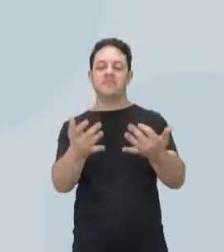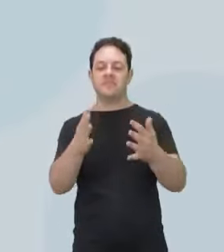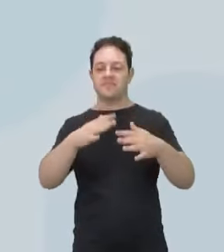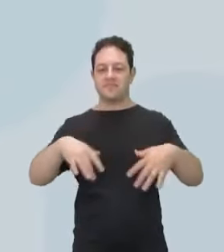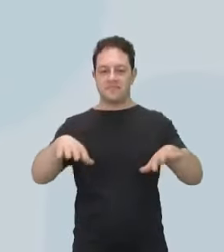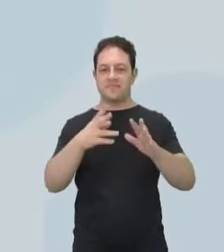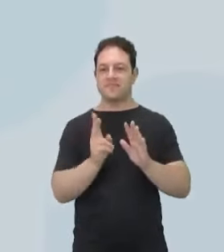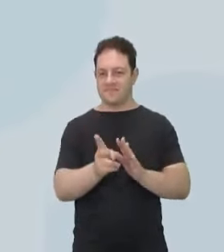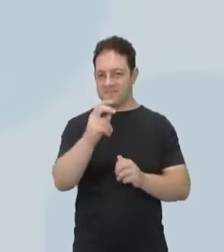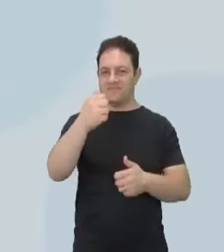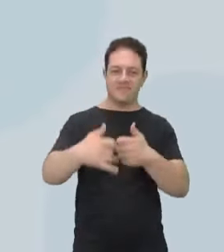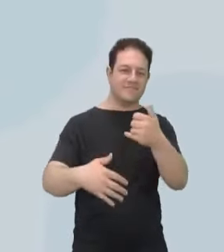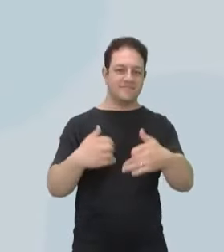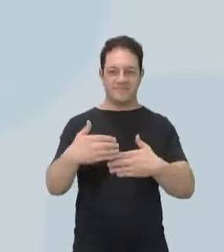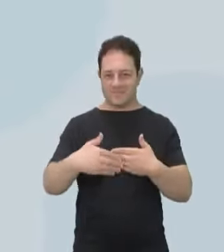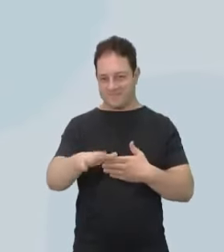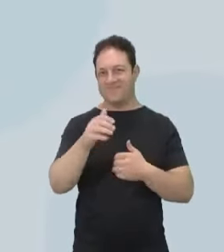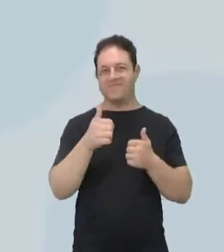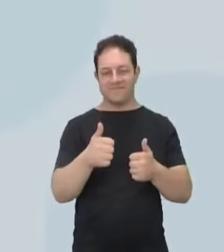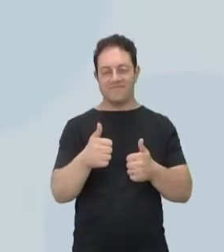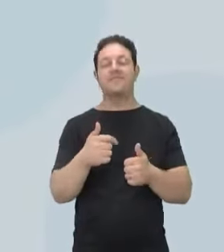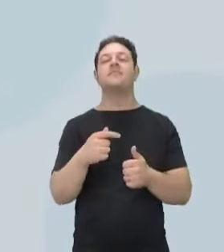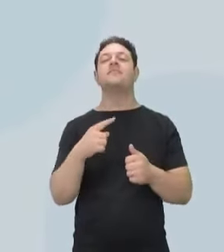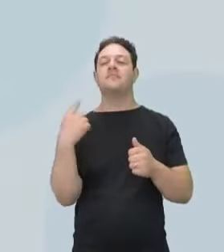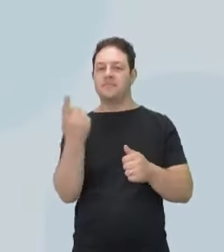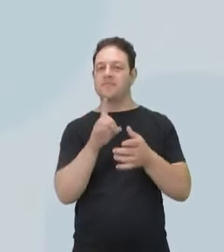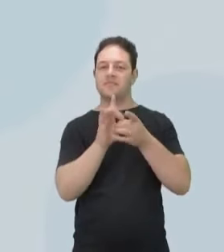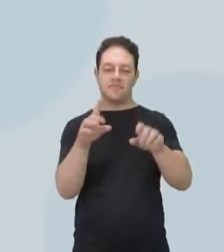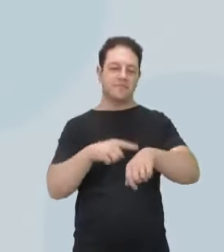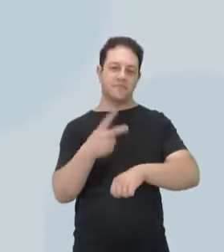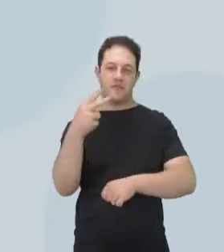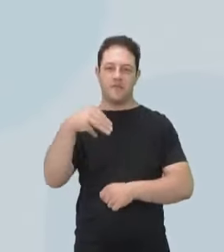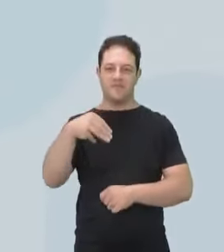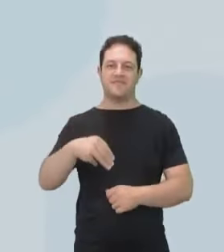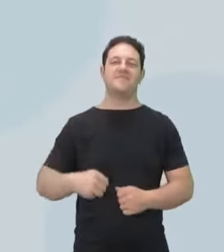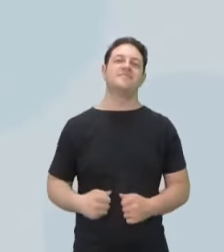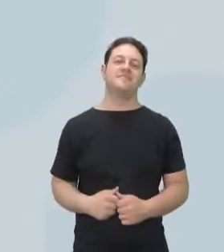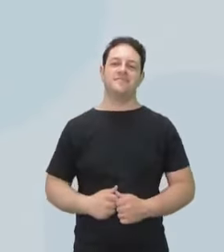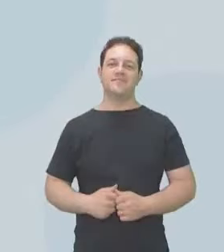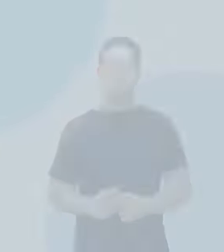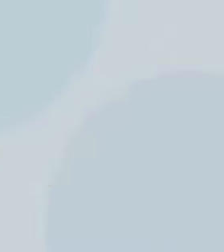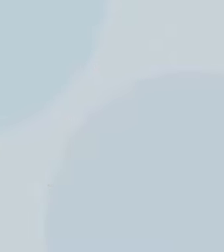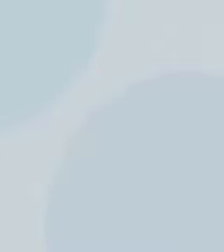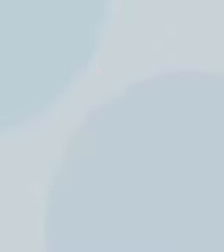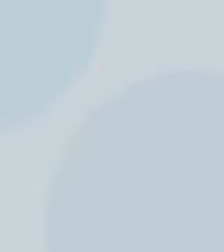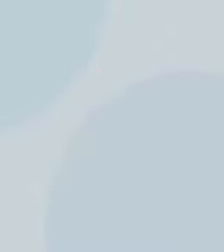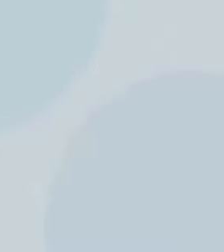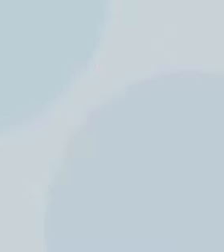trazendo aí a continuidade aí da formação. Então, produção, por favor, 2 minutos.